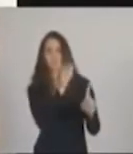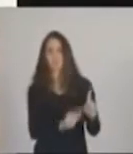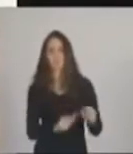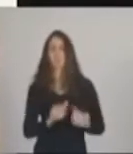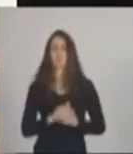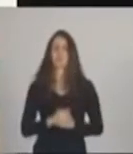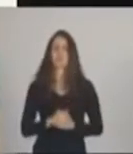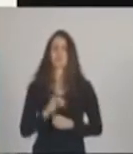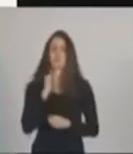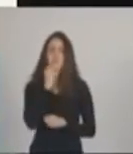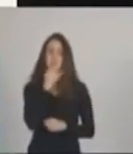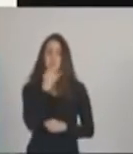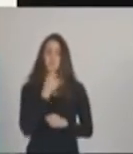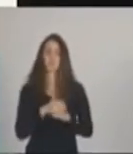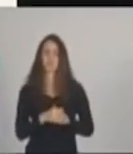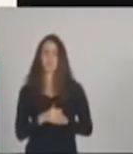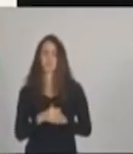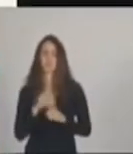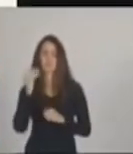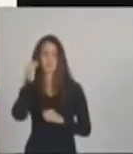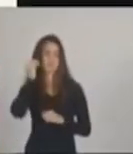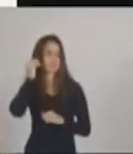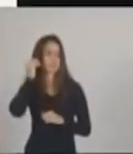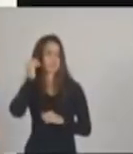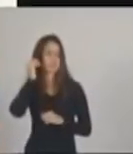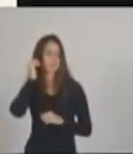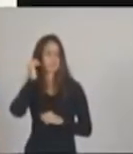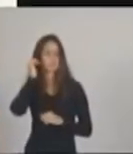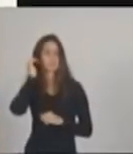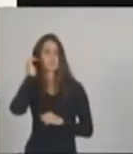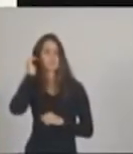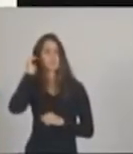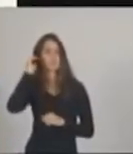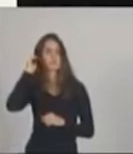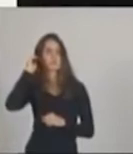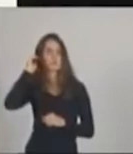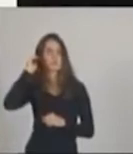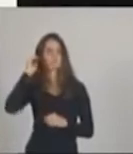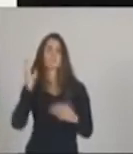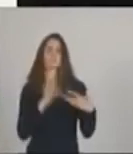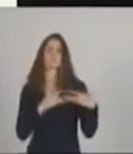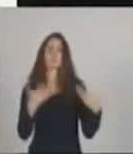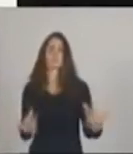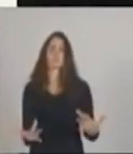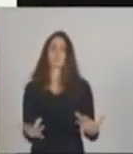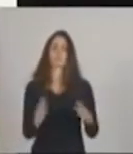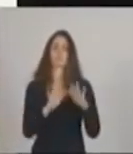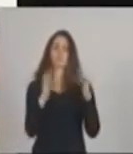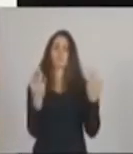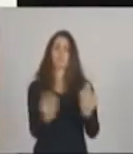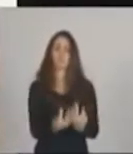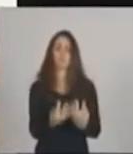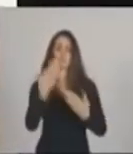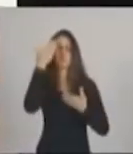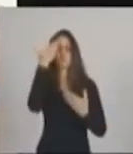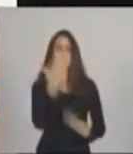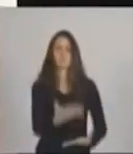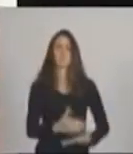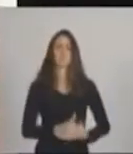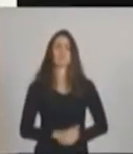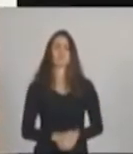triste. Eu quero me solidarizar com a família também da Regiane, de Rio Bananal. Muito obrigada,